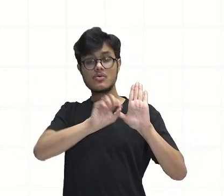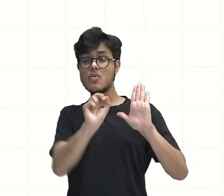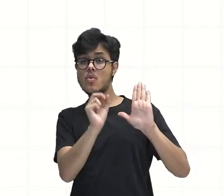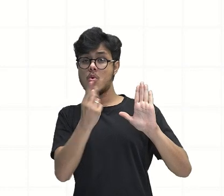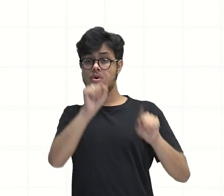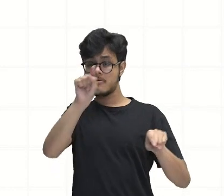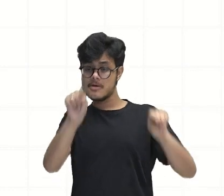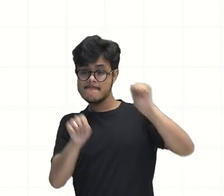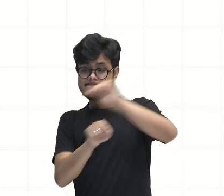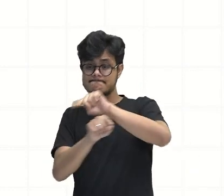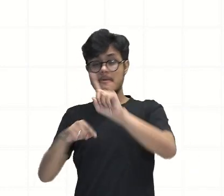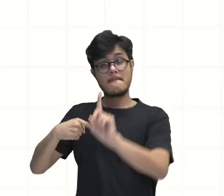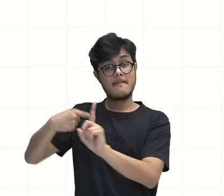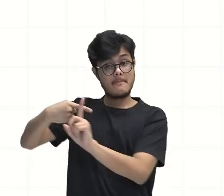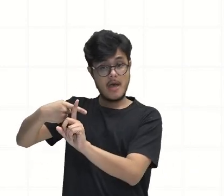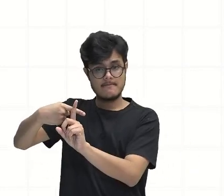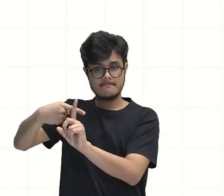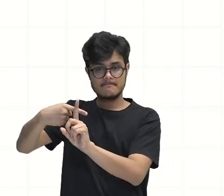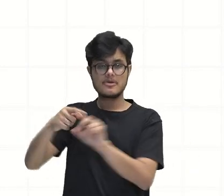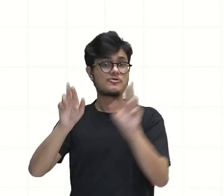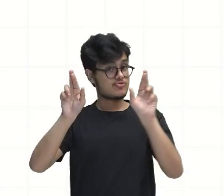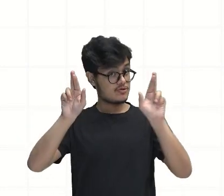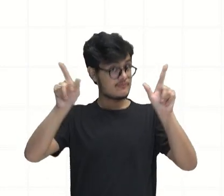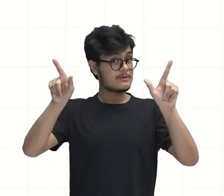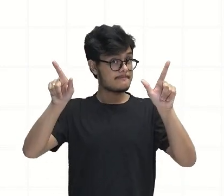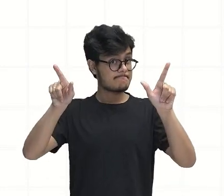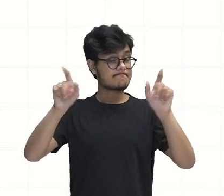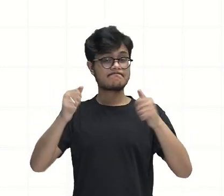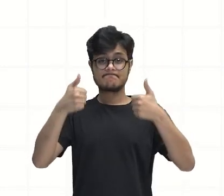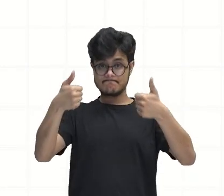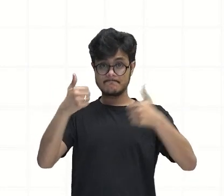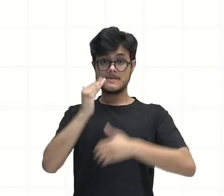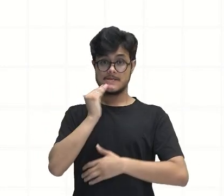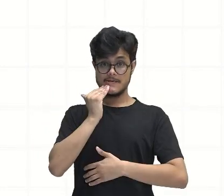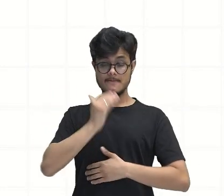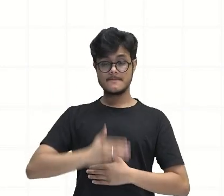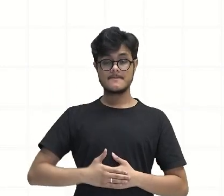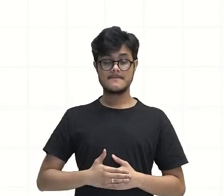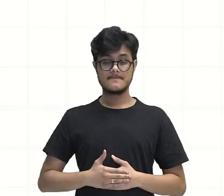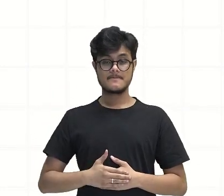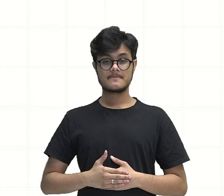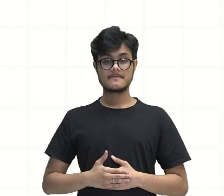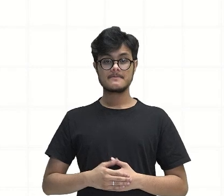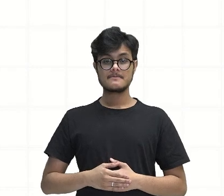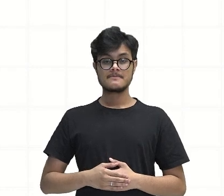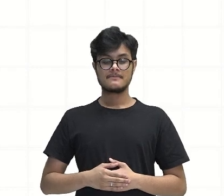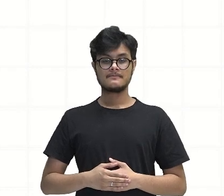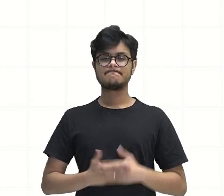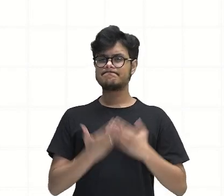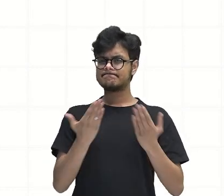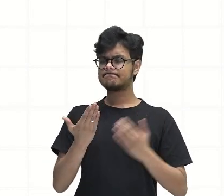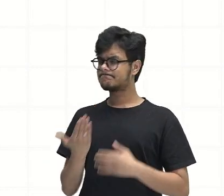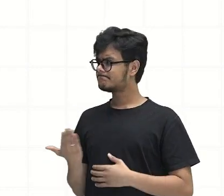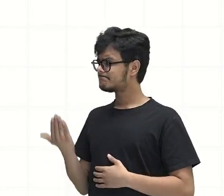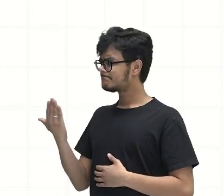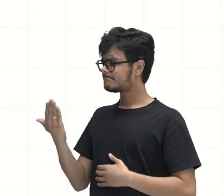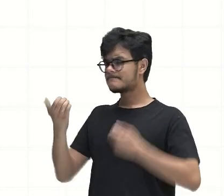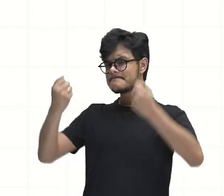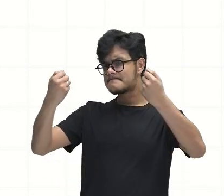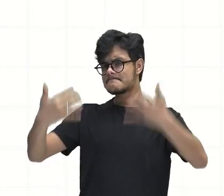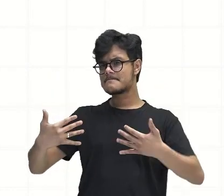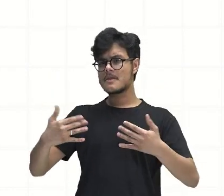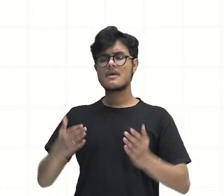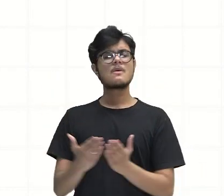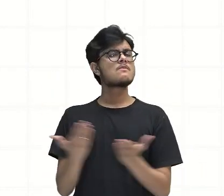de números com sinais diferentes dos números inteiros. Então, voltando aqui, vamos determinar